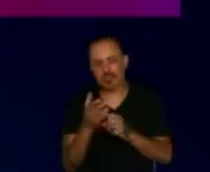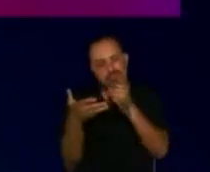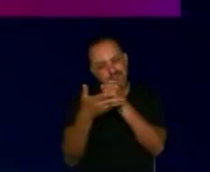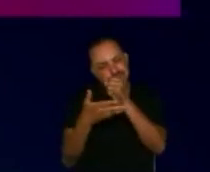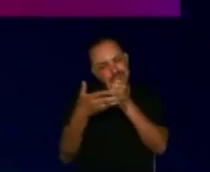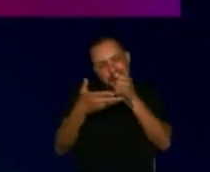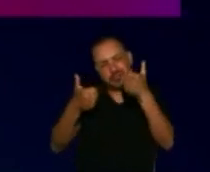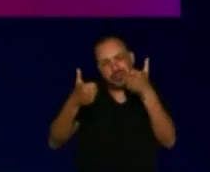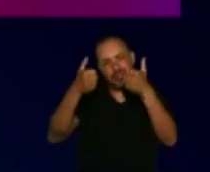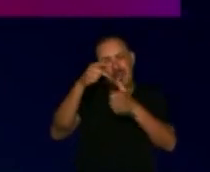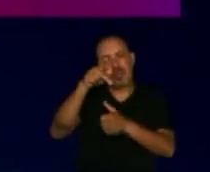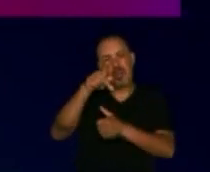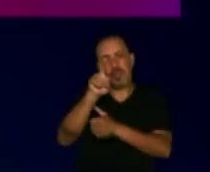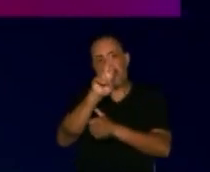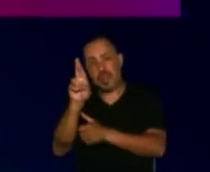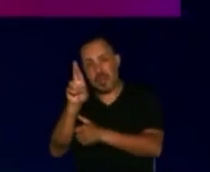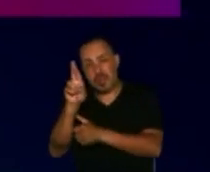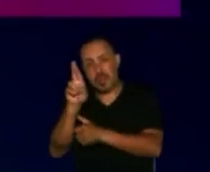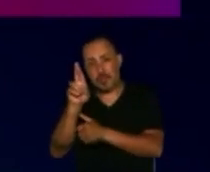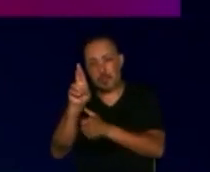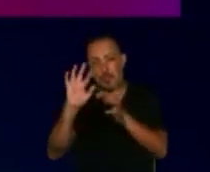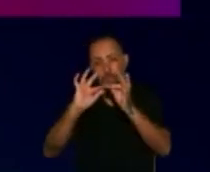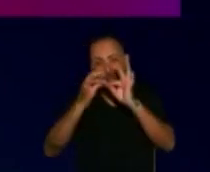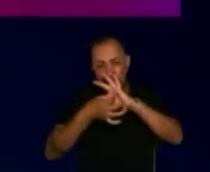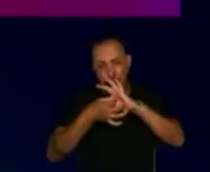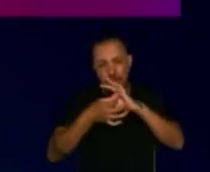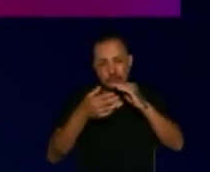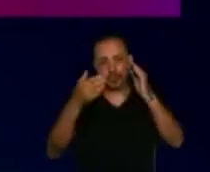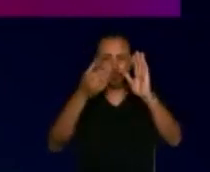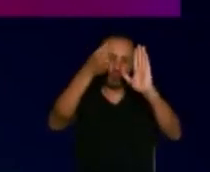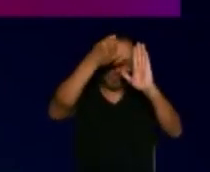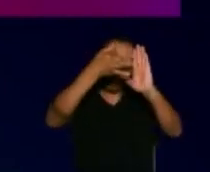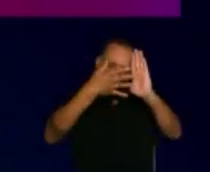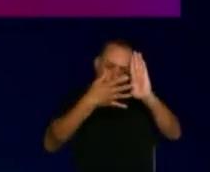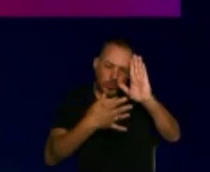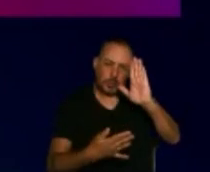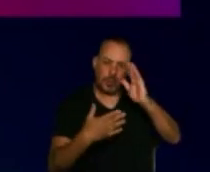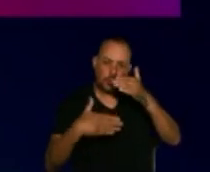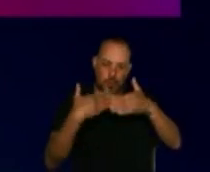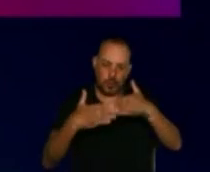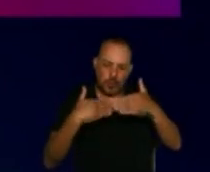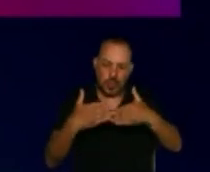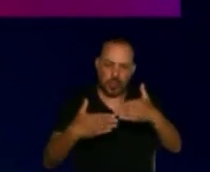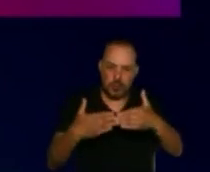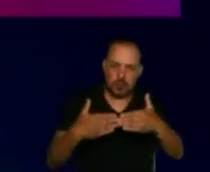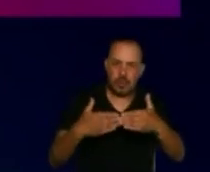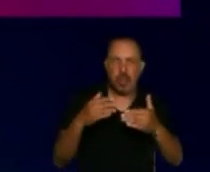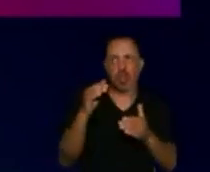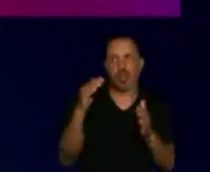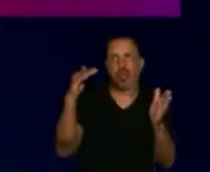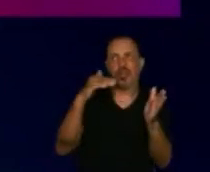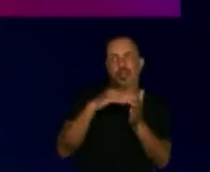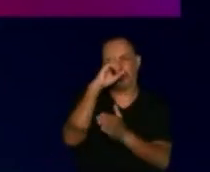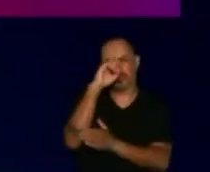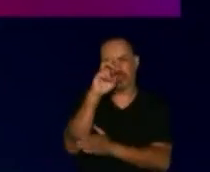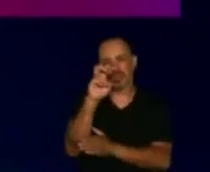basicamente, o Startup PR internacionaliza isso. Esse foi o nosso desenho aí, o nosso processo. Nos próximos dias, aí, até o dia 5, no dia 5, vai